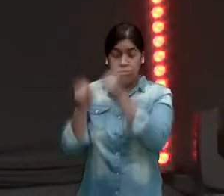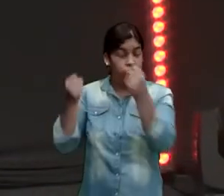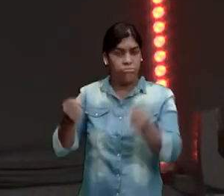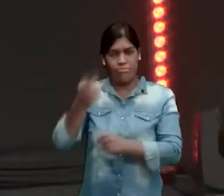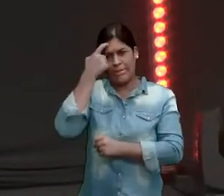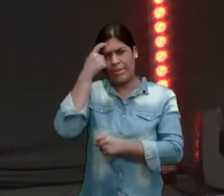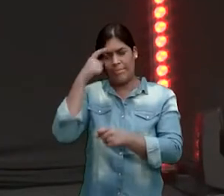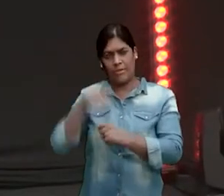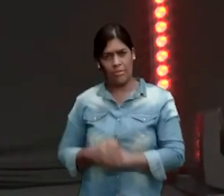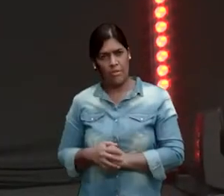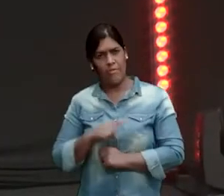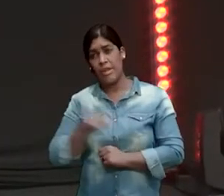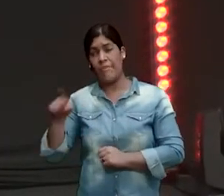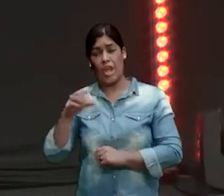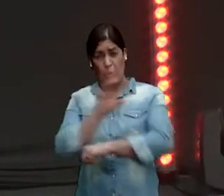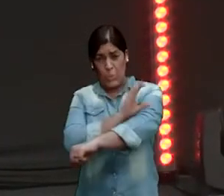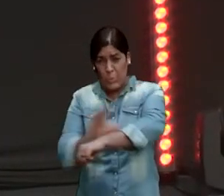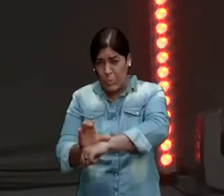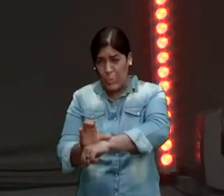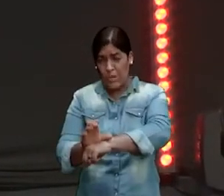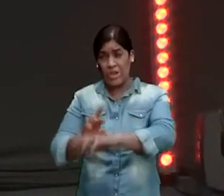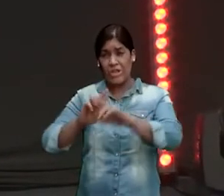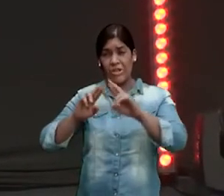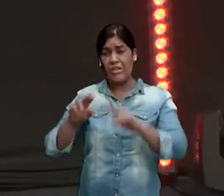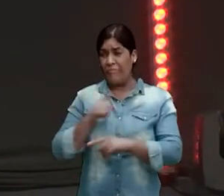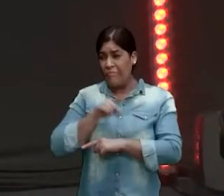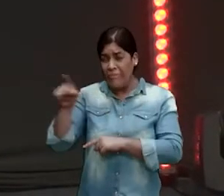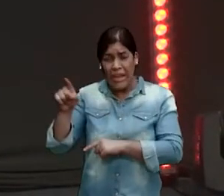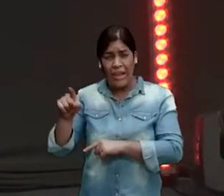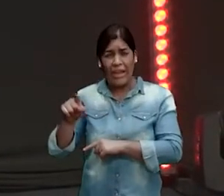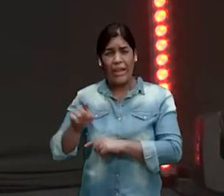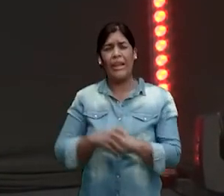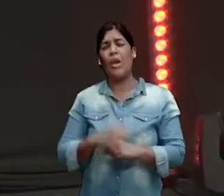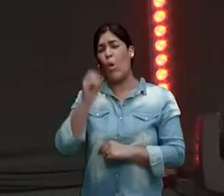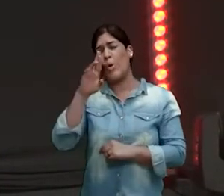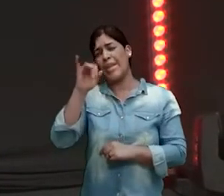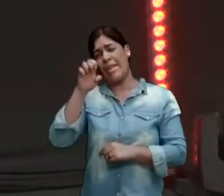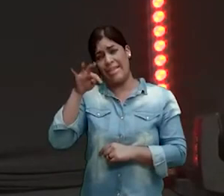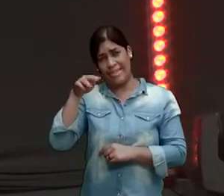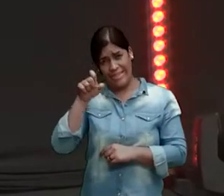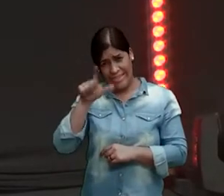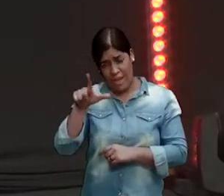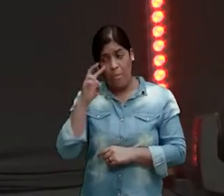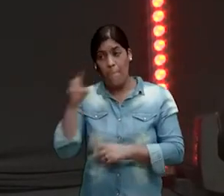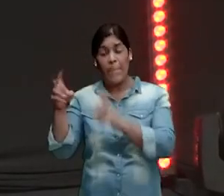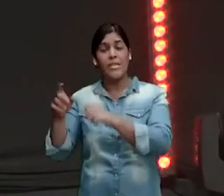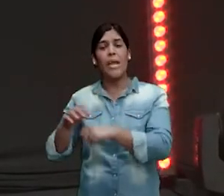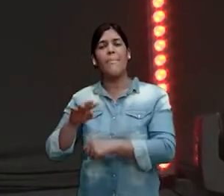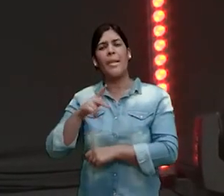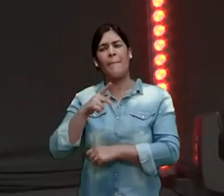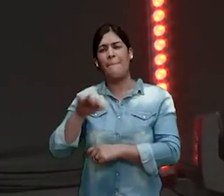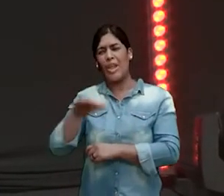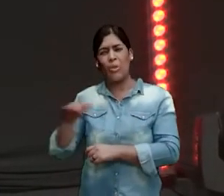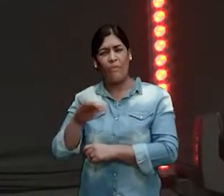que ignora o cristianismo você vê pedofilia generalizada você vê a mulher sendo tratada que nem um